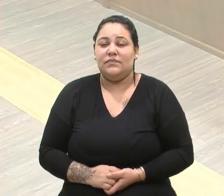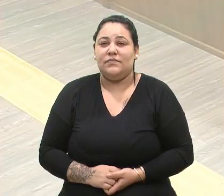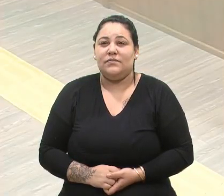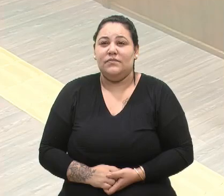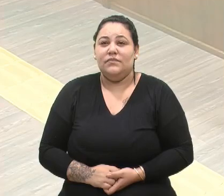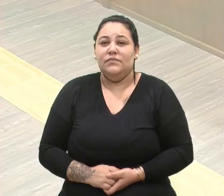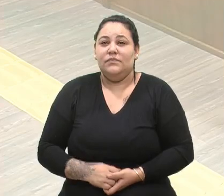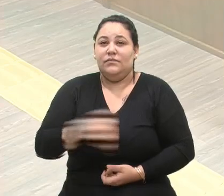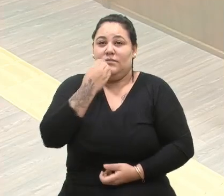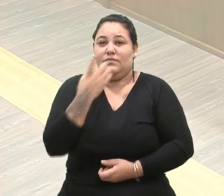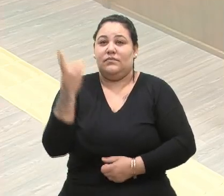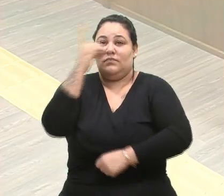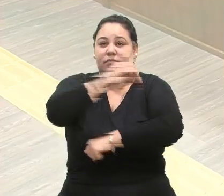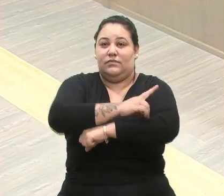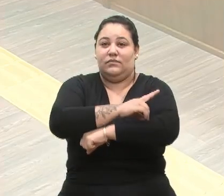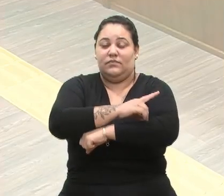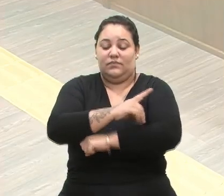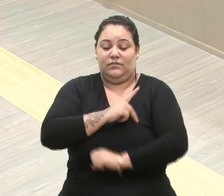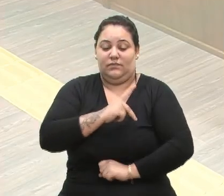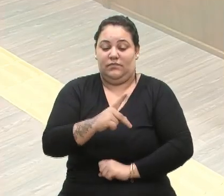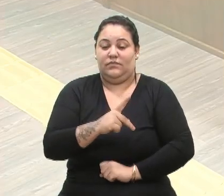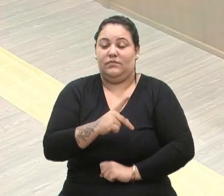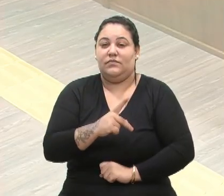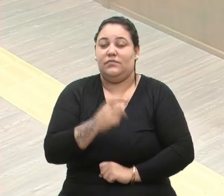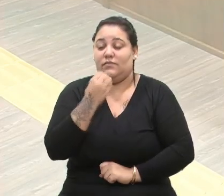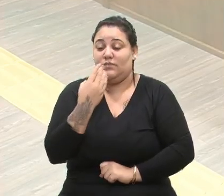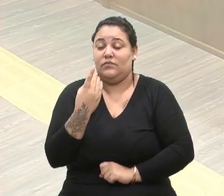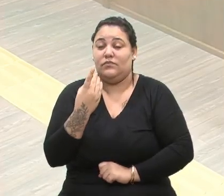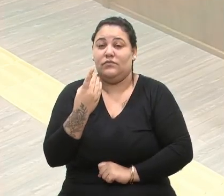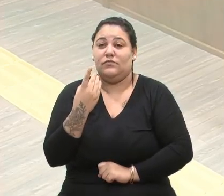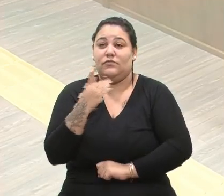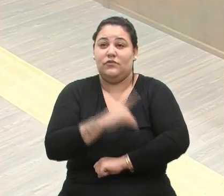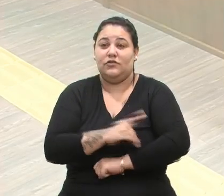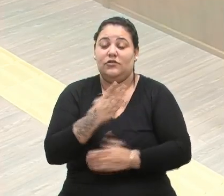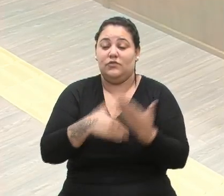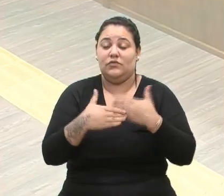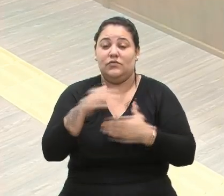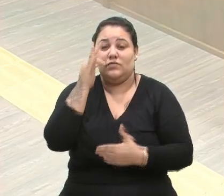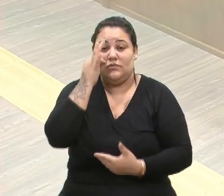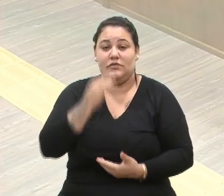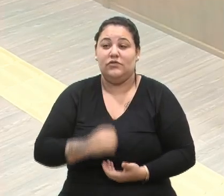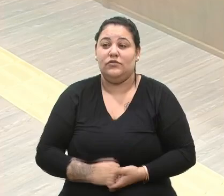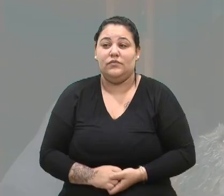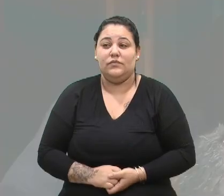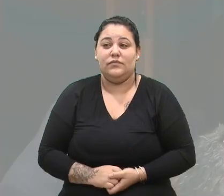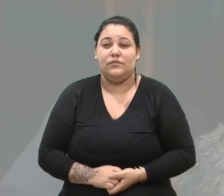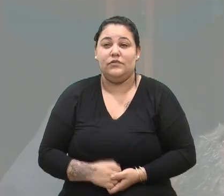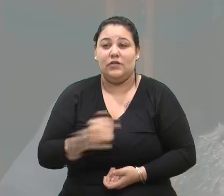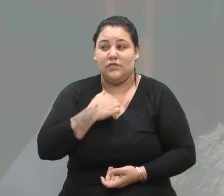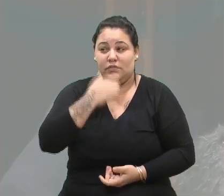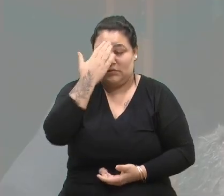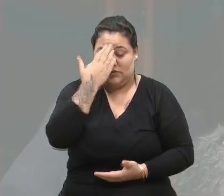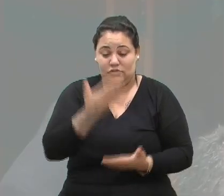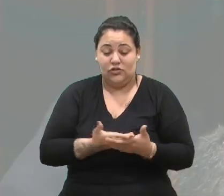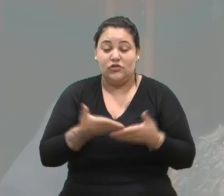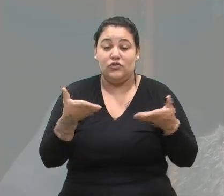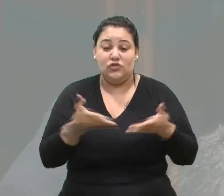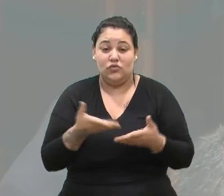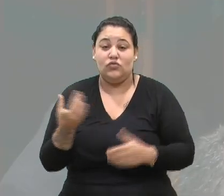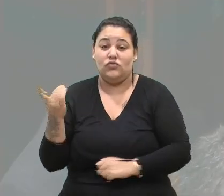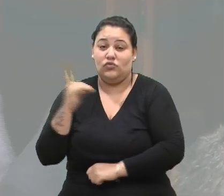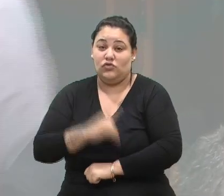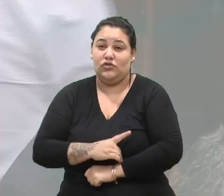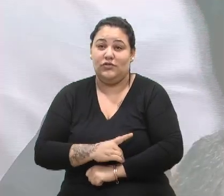Bom dia, presidente. Bom dia a todos aqui presentes. Creio que hoje é um dia de